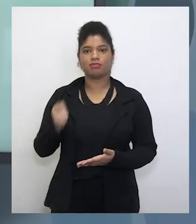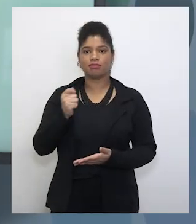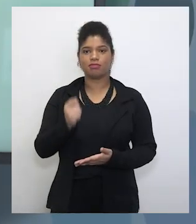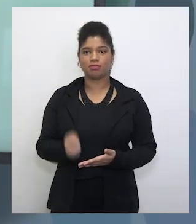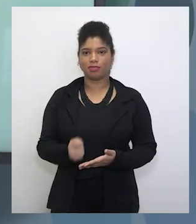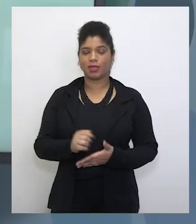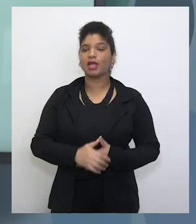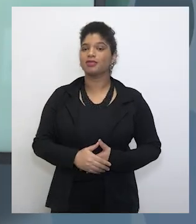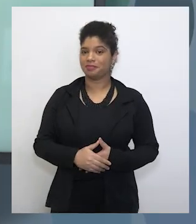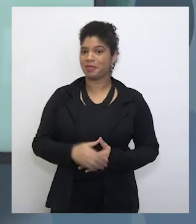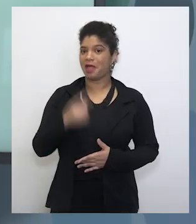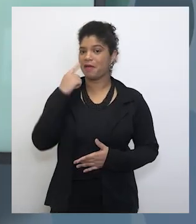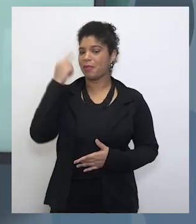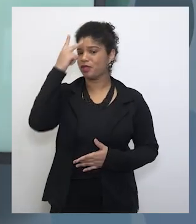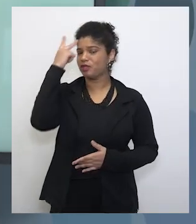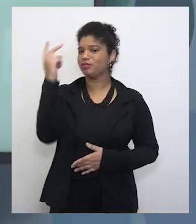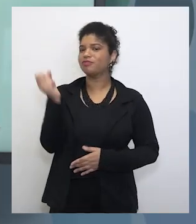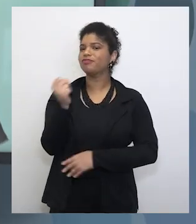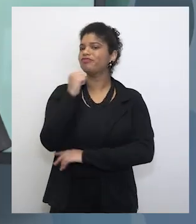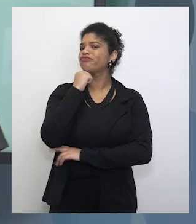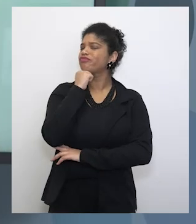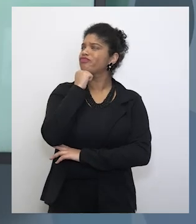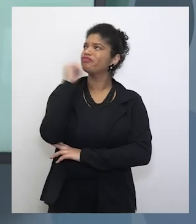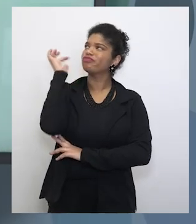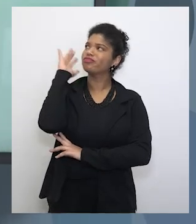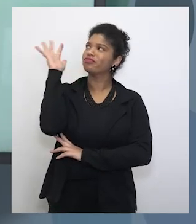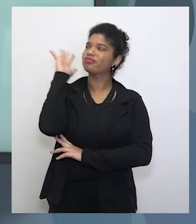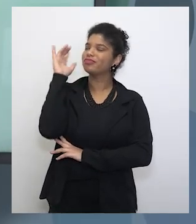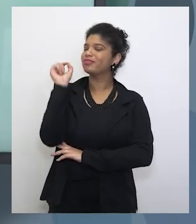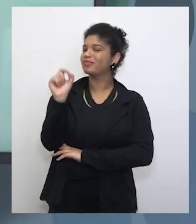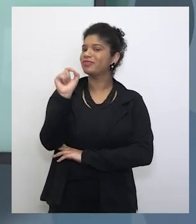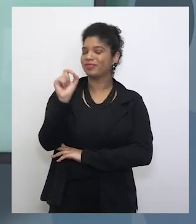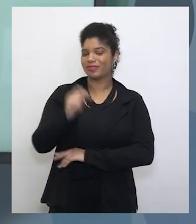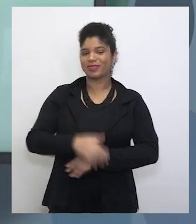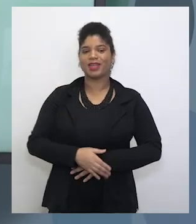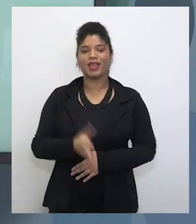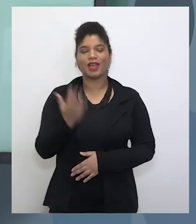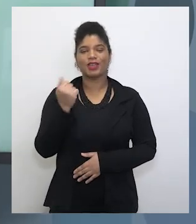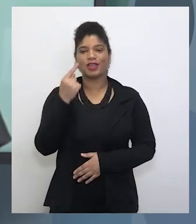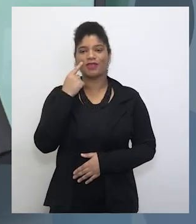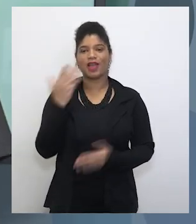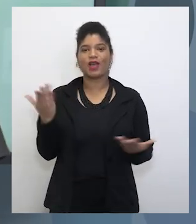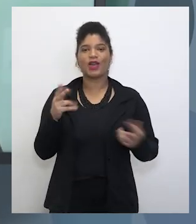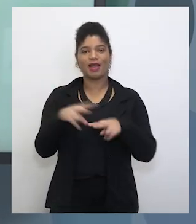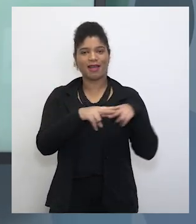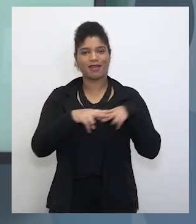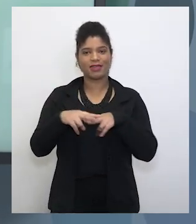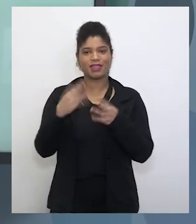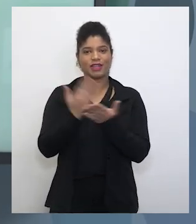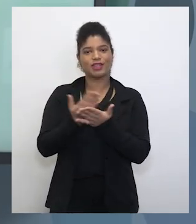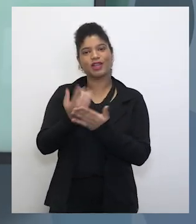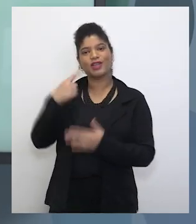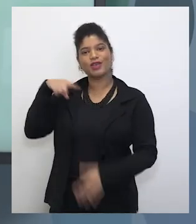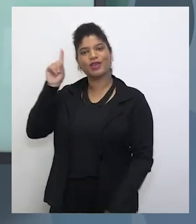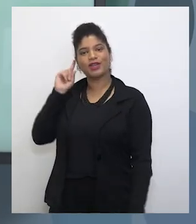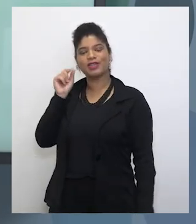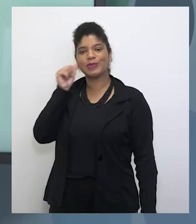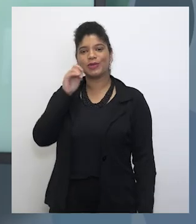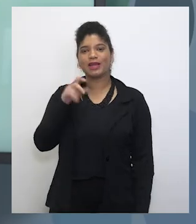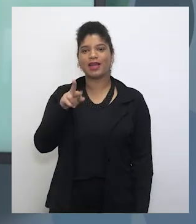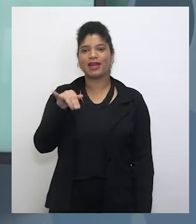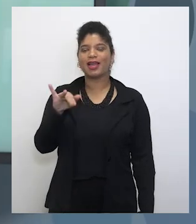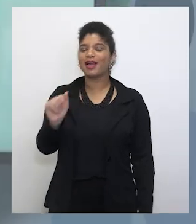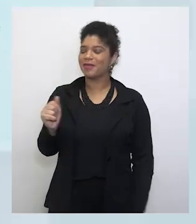gente na nossa aula, belezinha? É isso que a gente vai trabalhar e a gente sempre faz uma pequena revisão da aula anterior. Então, Erika, help